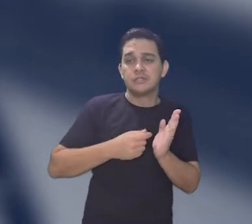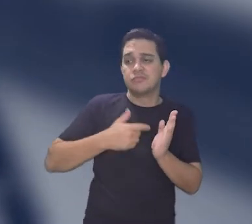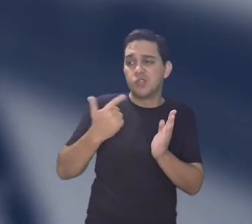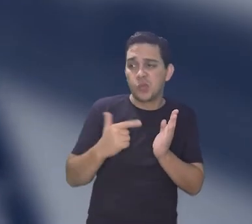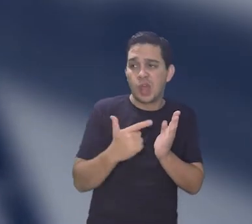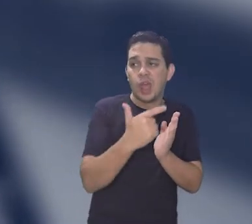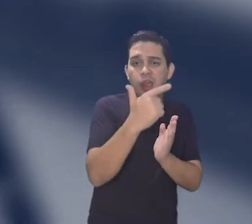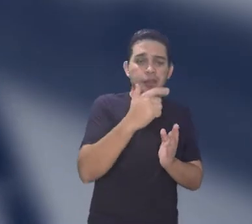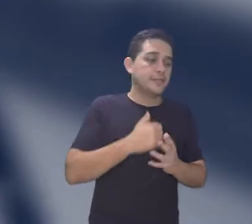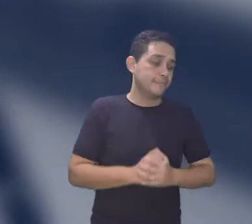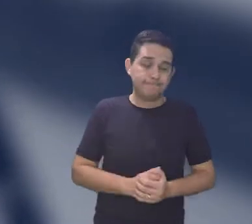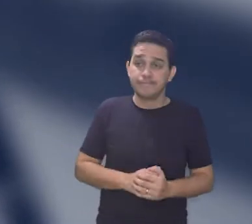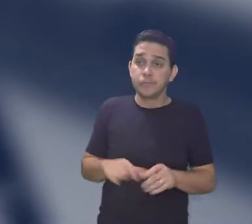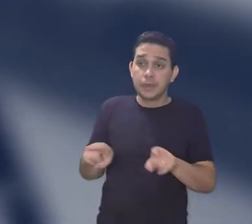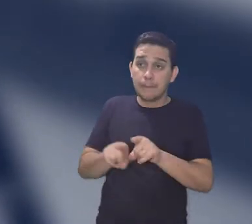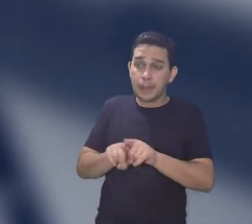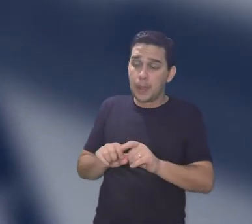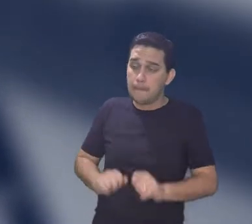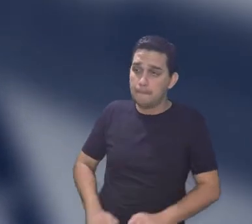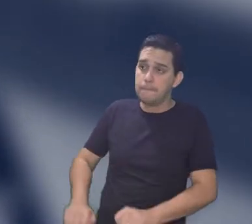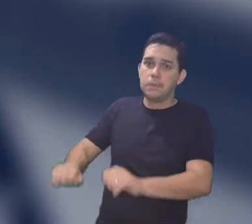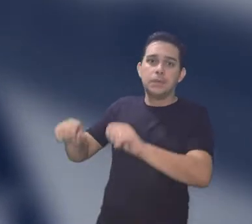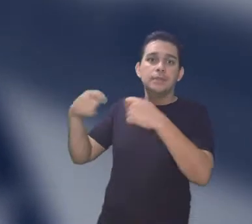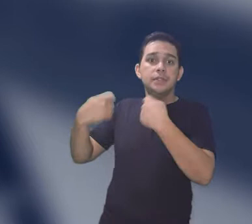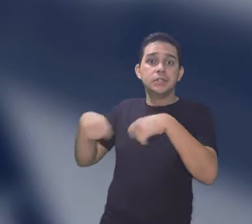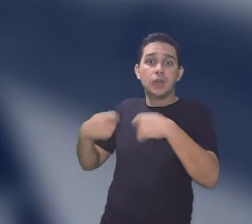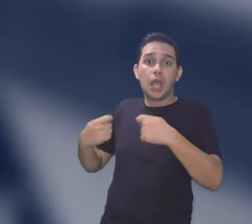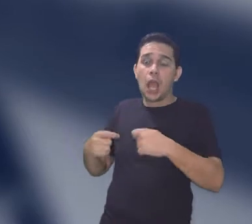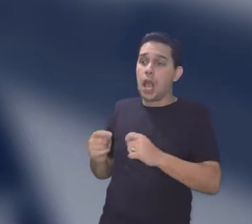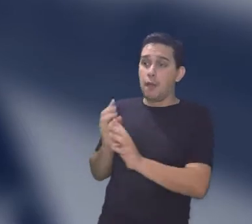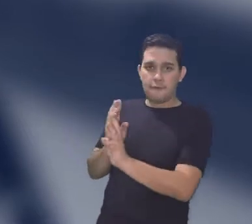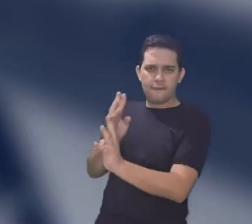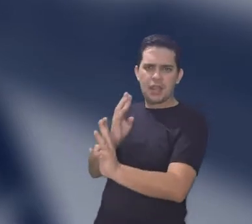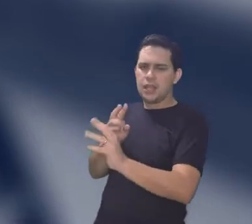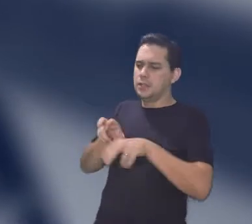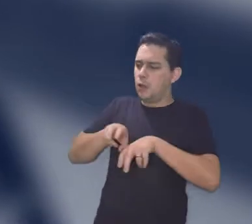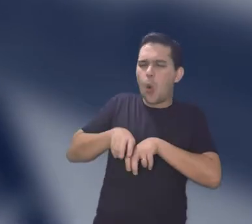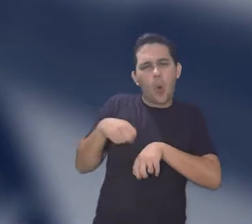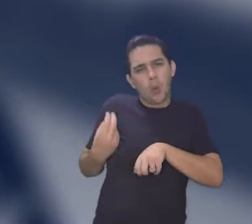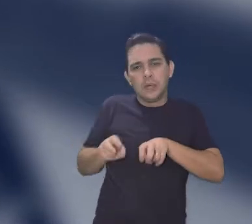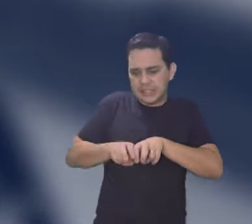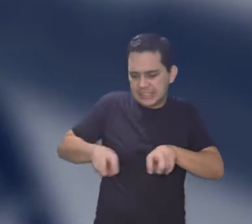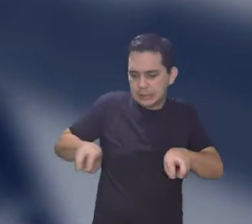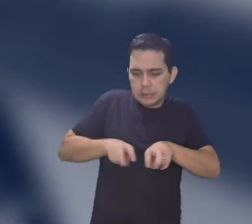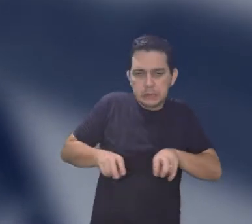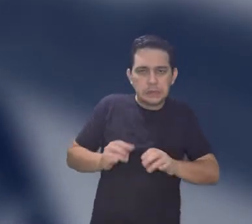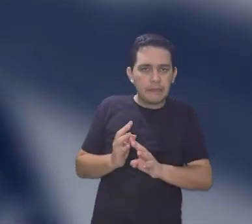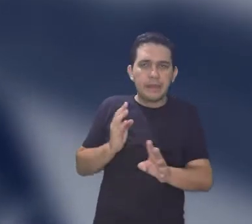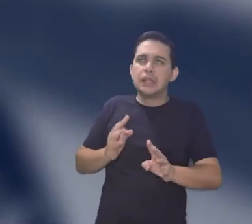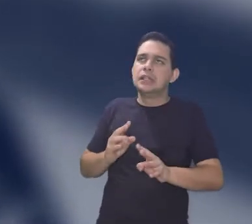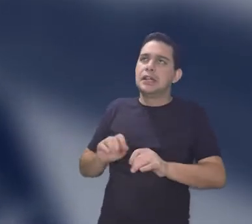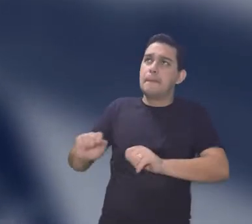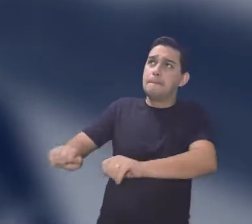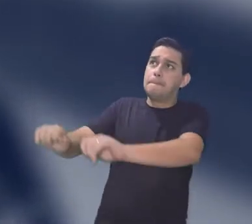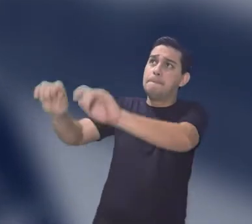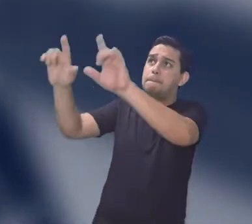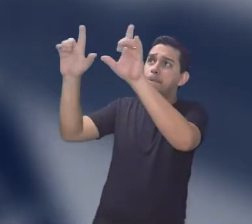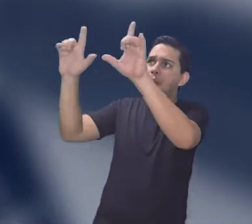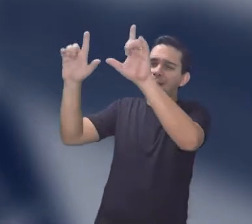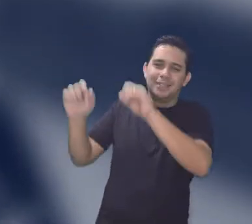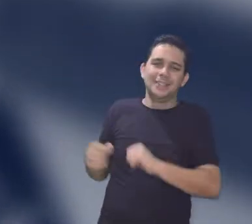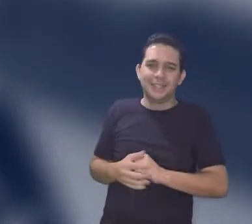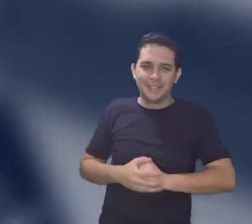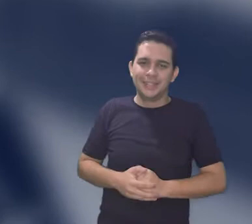menos 2 métodos sensoriais, né. A gente já teve situações no passado, por exemplo, quando se chama a pessoa na fila e